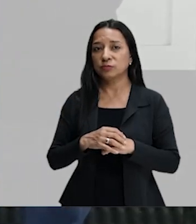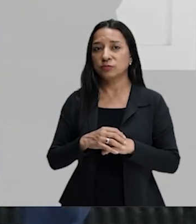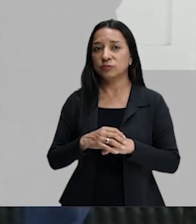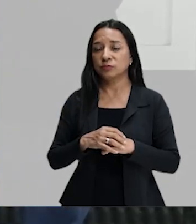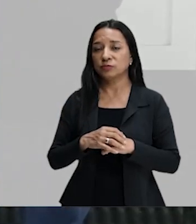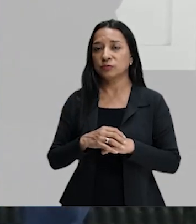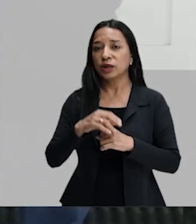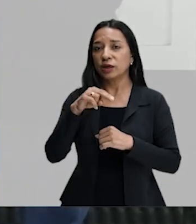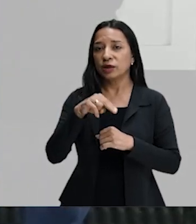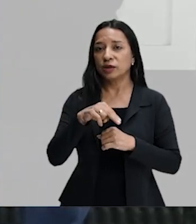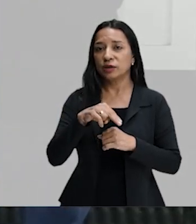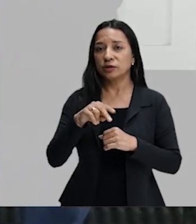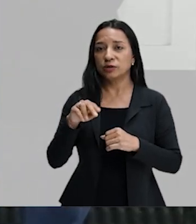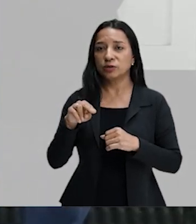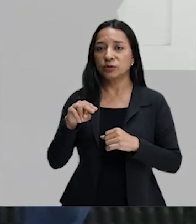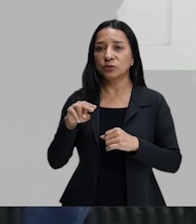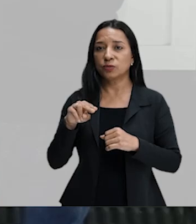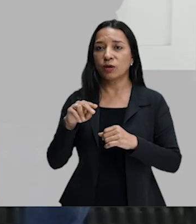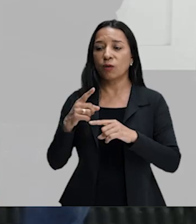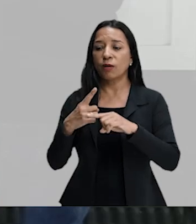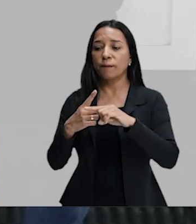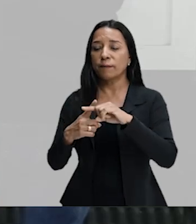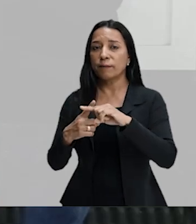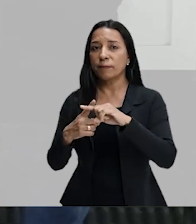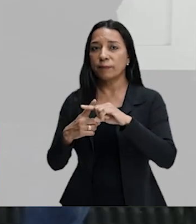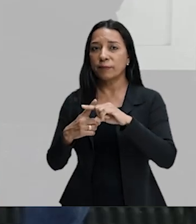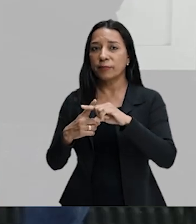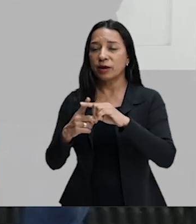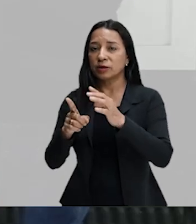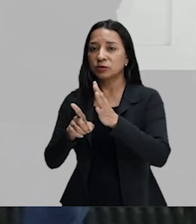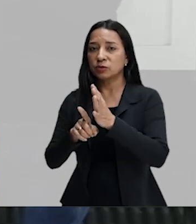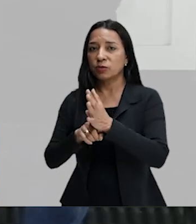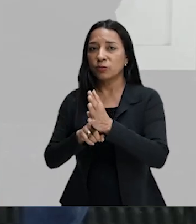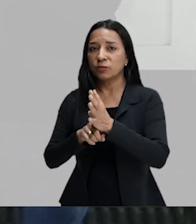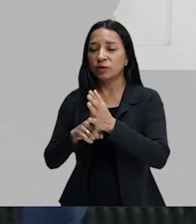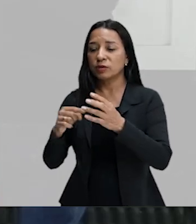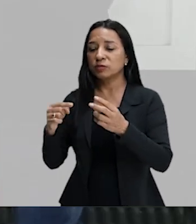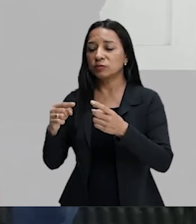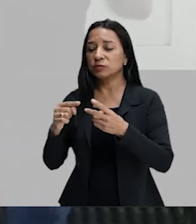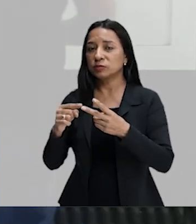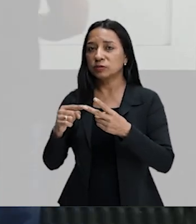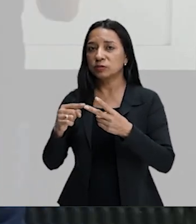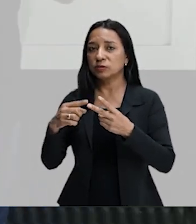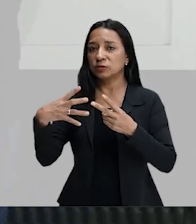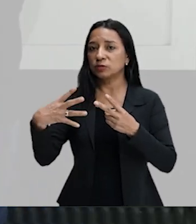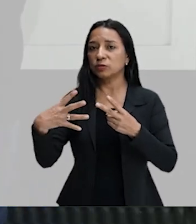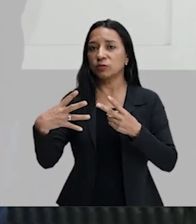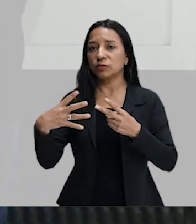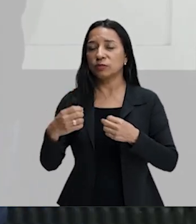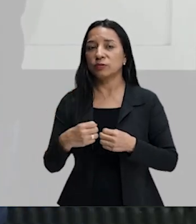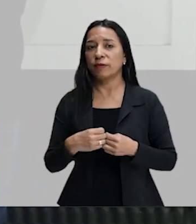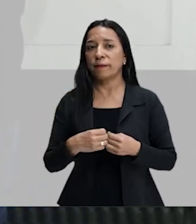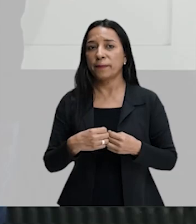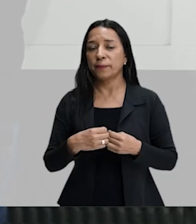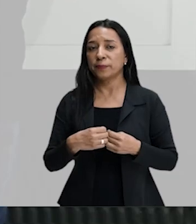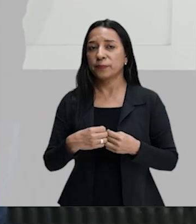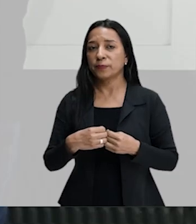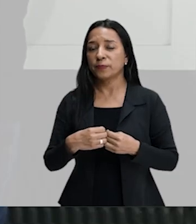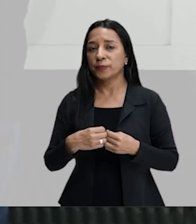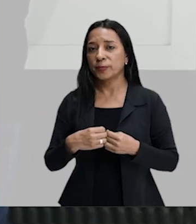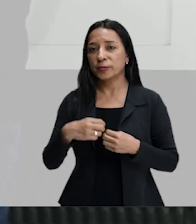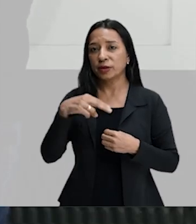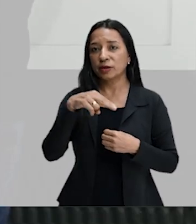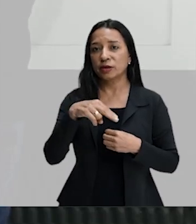vai ser igual a mais ou menos a raiz quadrada de 4. Ou seja, o n tem que